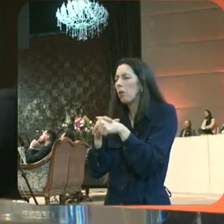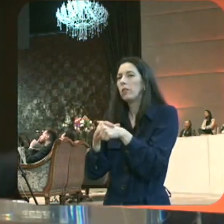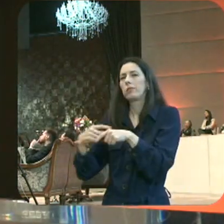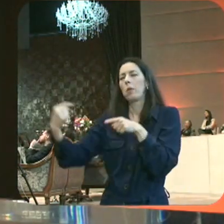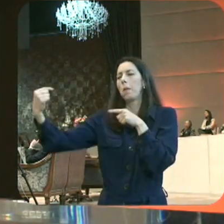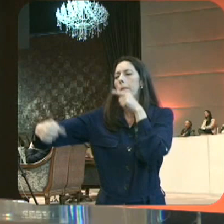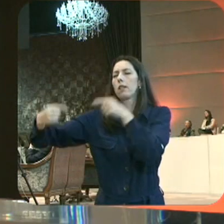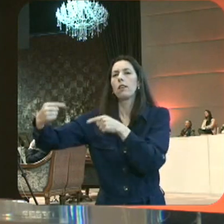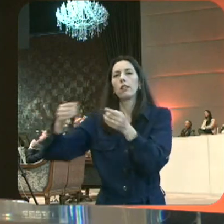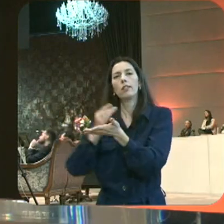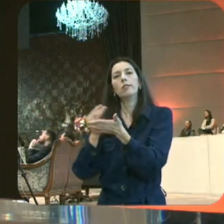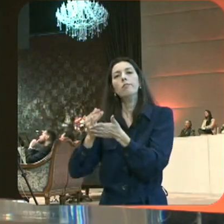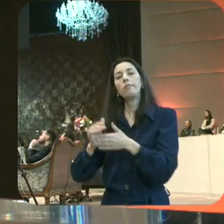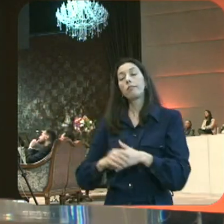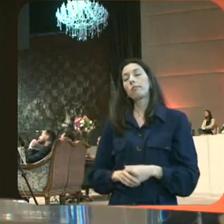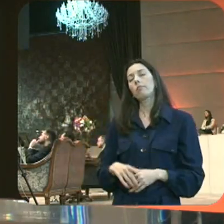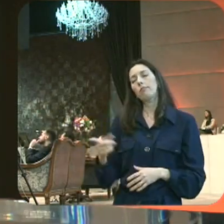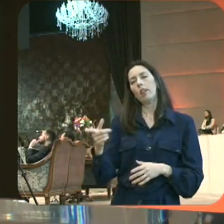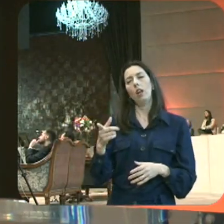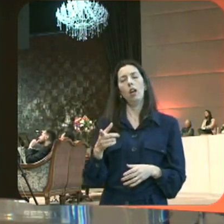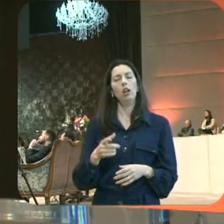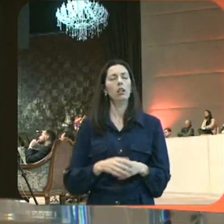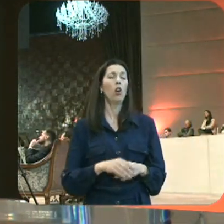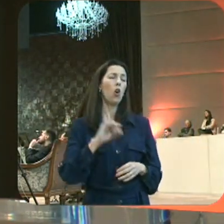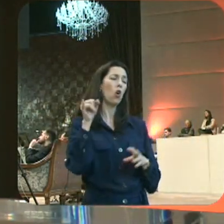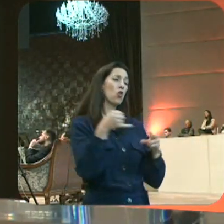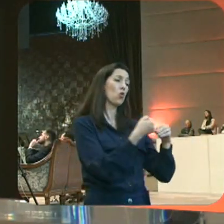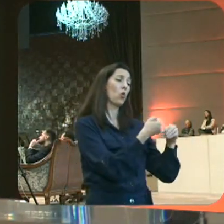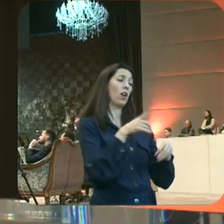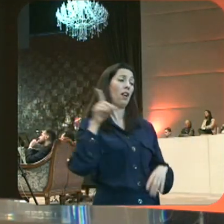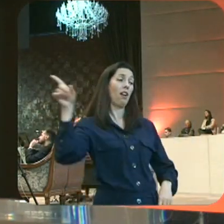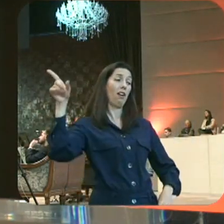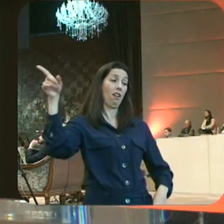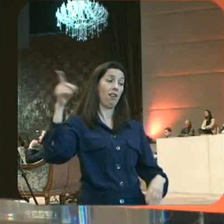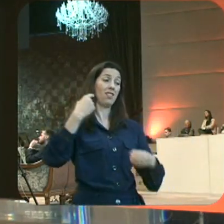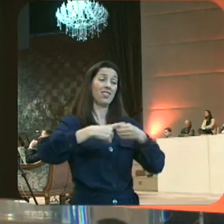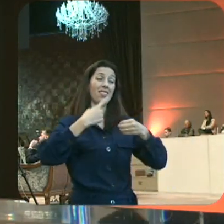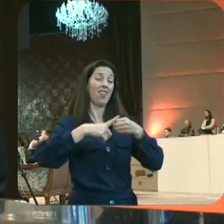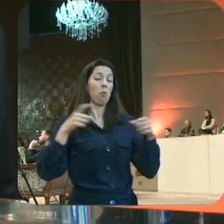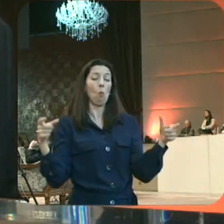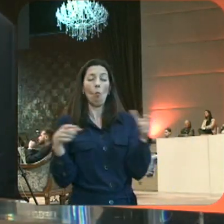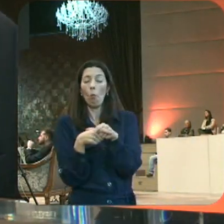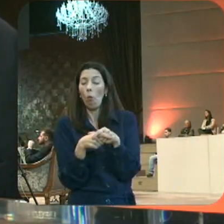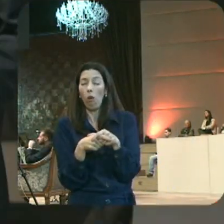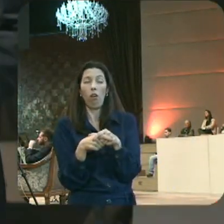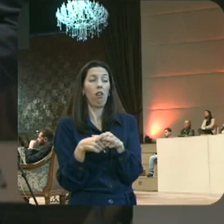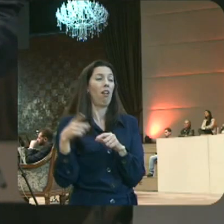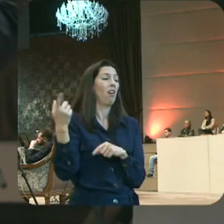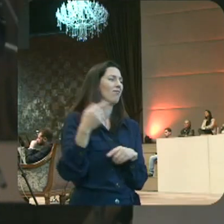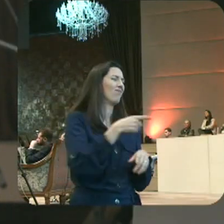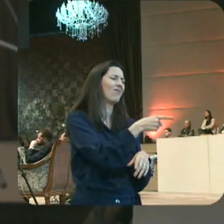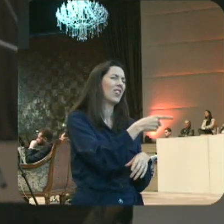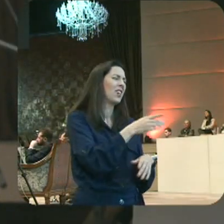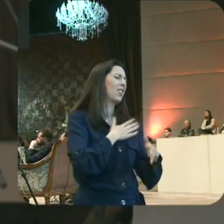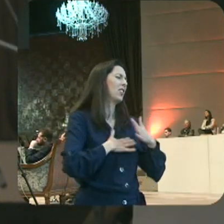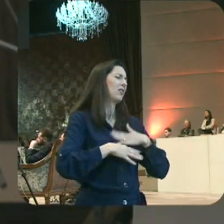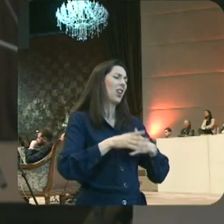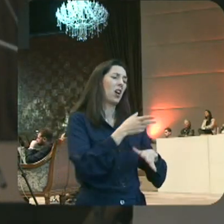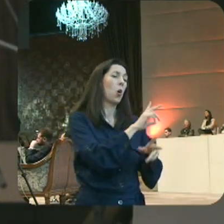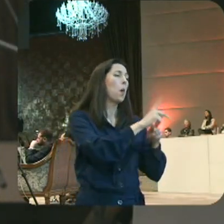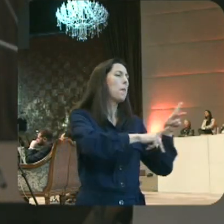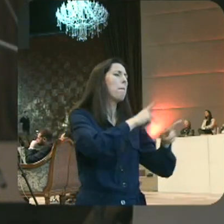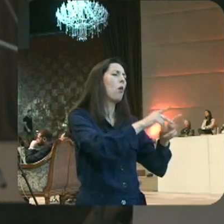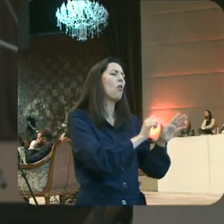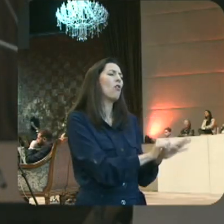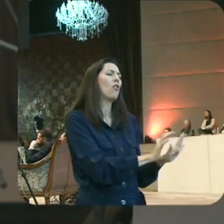os comandantes do exército de Israel disseram para Josué: Josué, a cidade é muito pequena, você não precisa cansar o